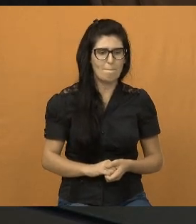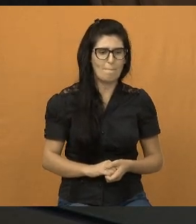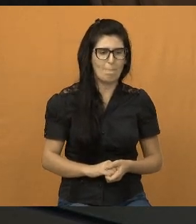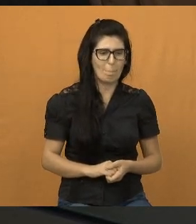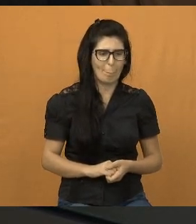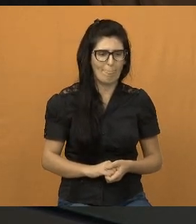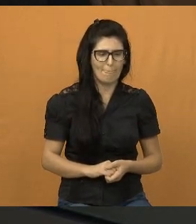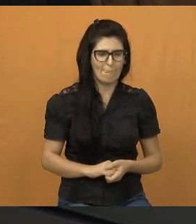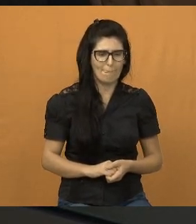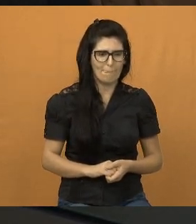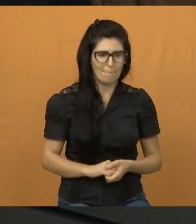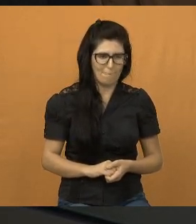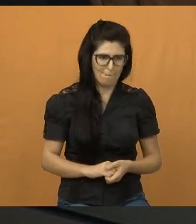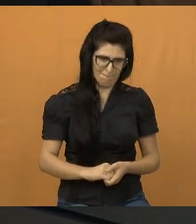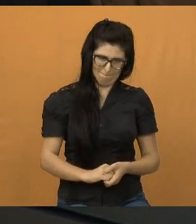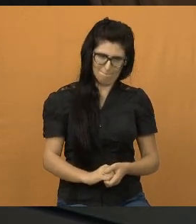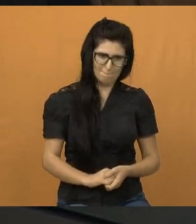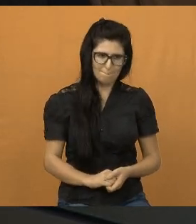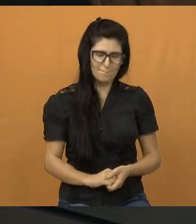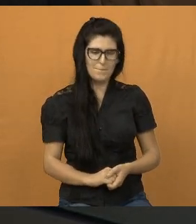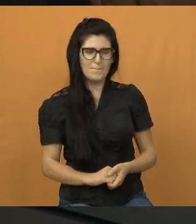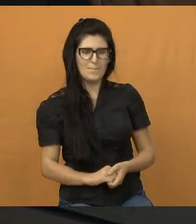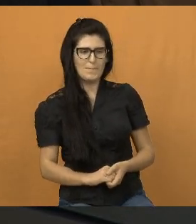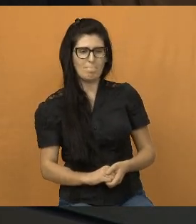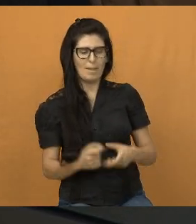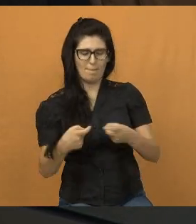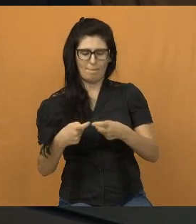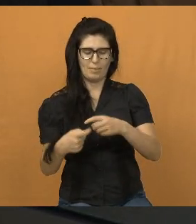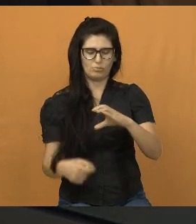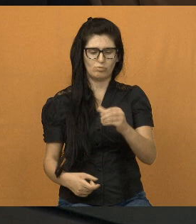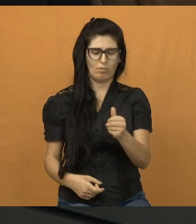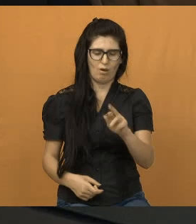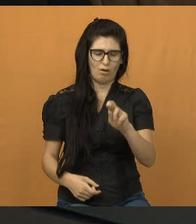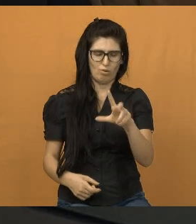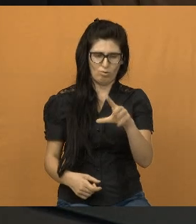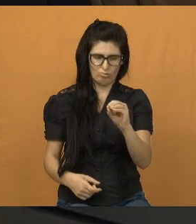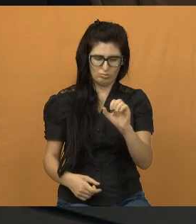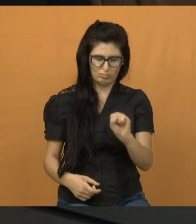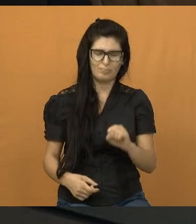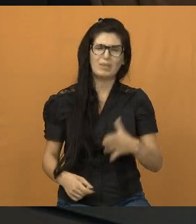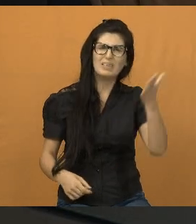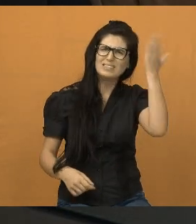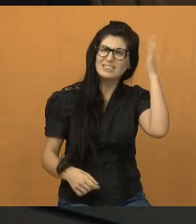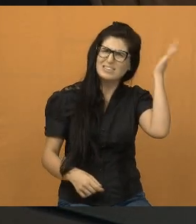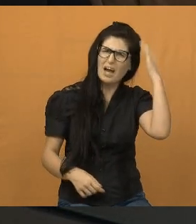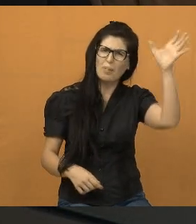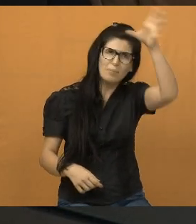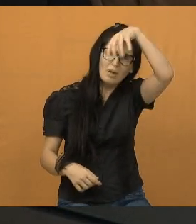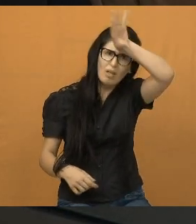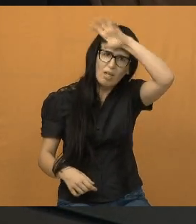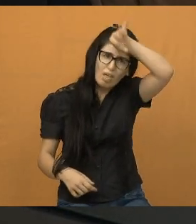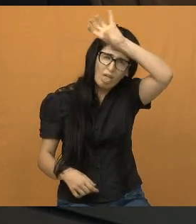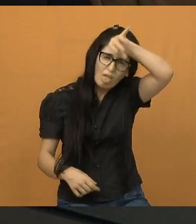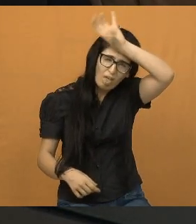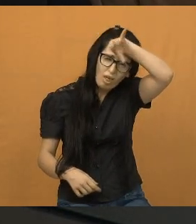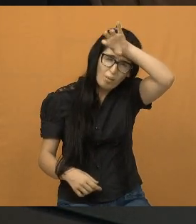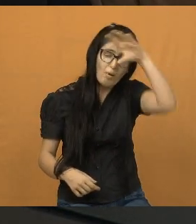Acho que uma cabe muito para o doutor Carlos, sobre o SAMU. Em